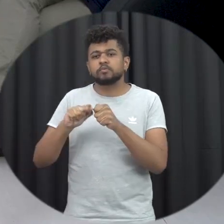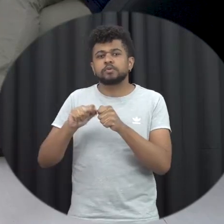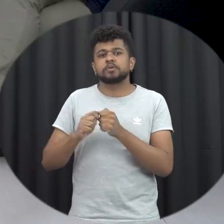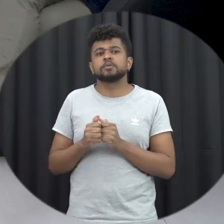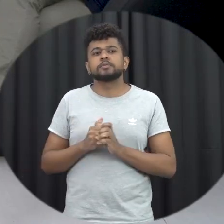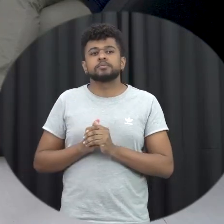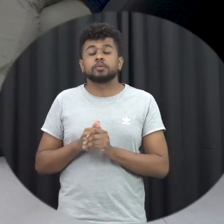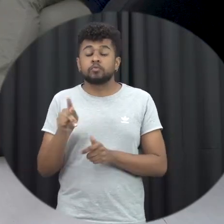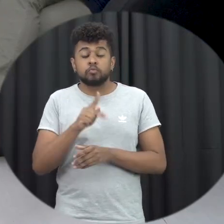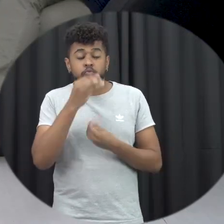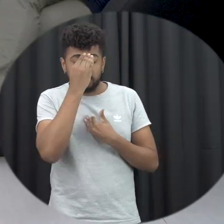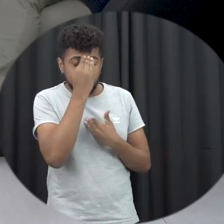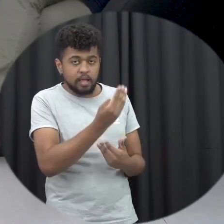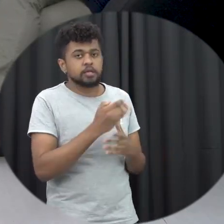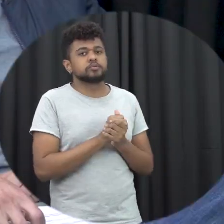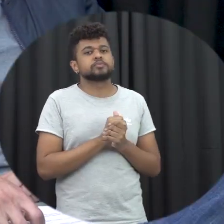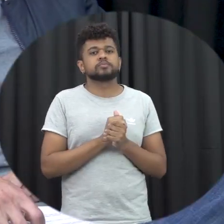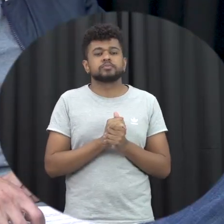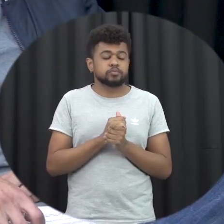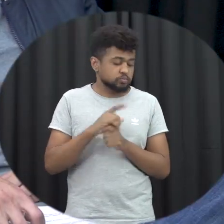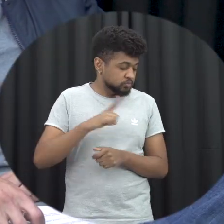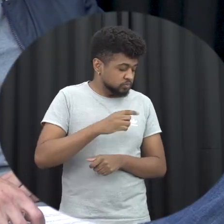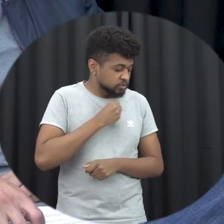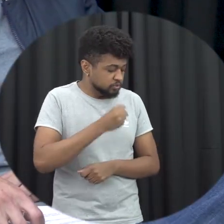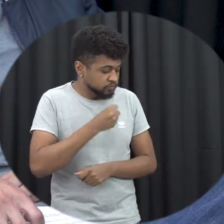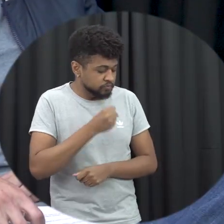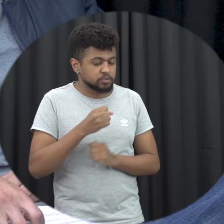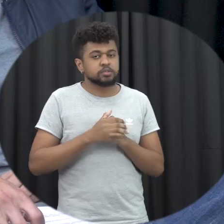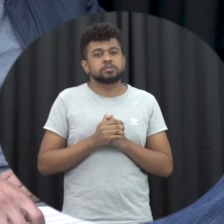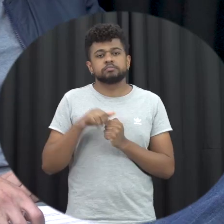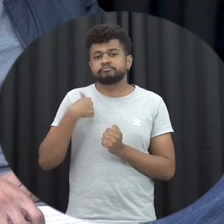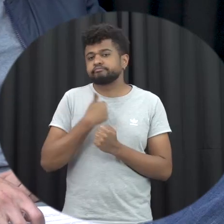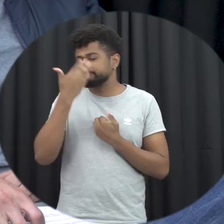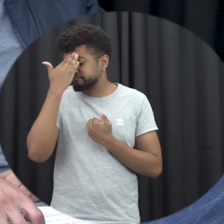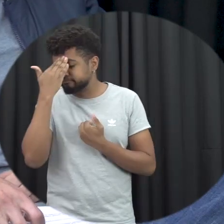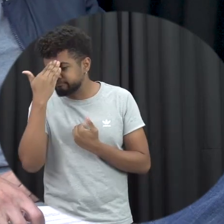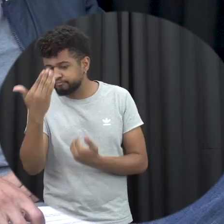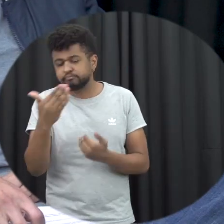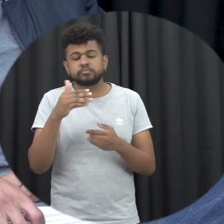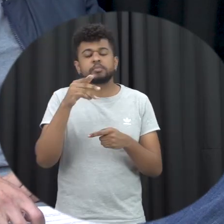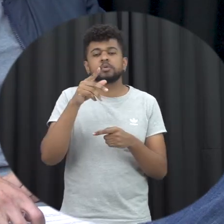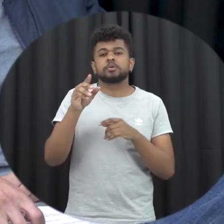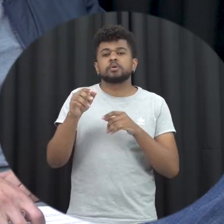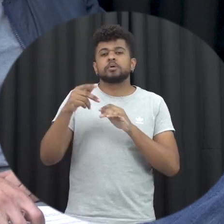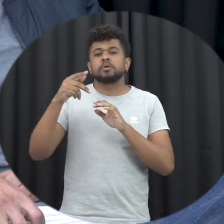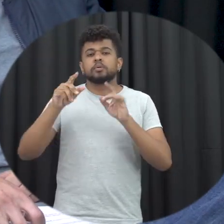feito. Professora, muito obrigado pela entrevista. Te agradece aqui a vida do nosso programa